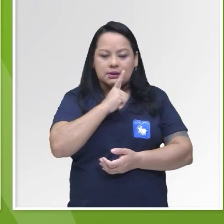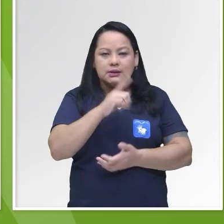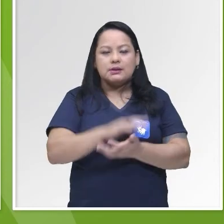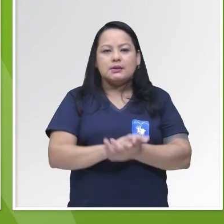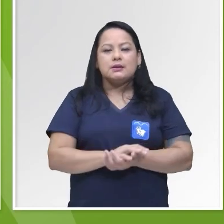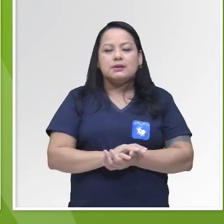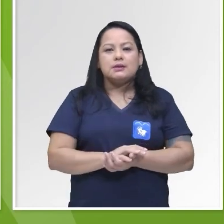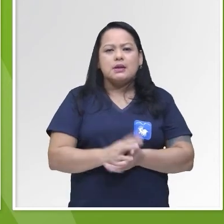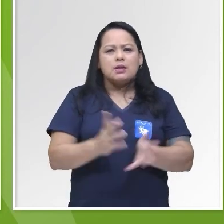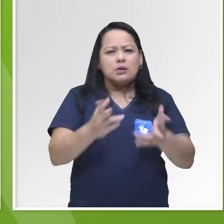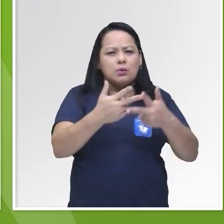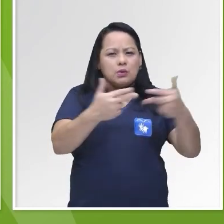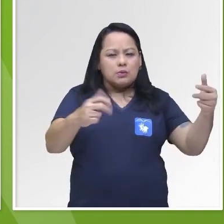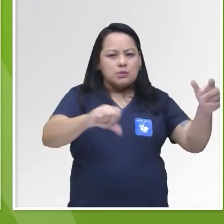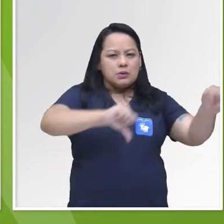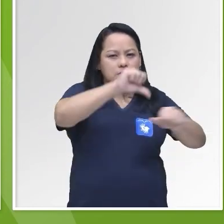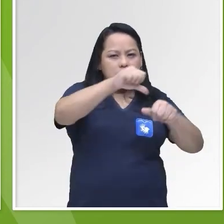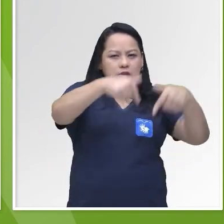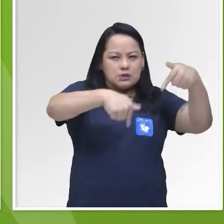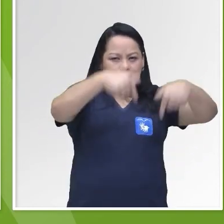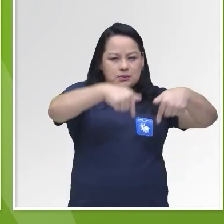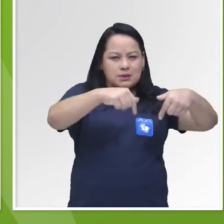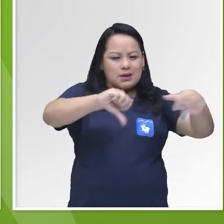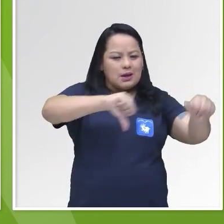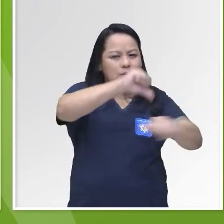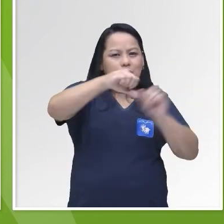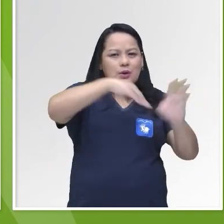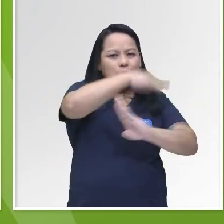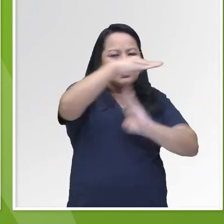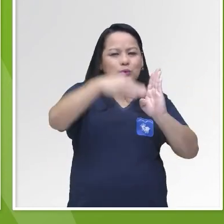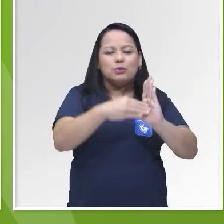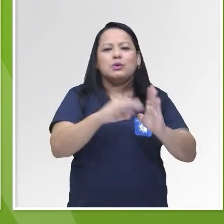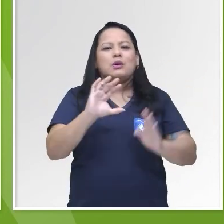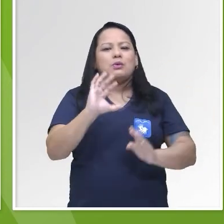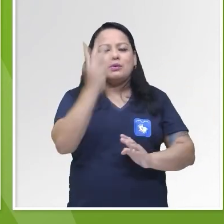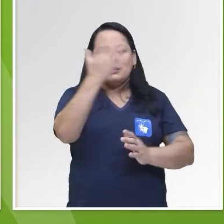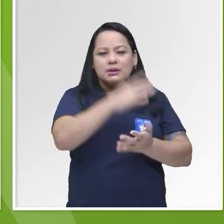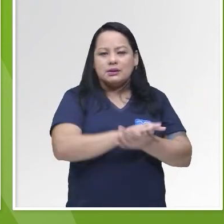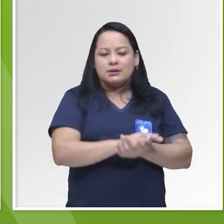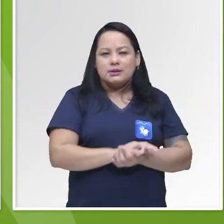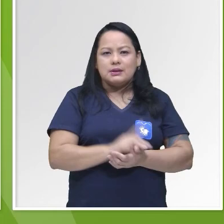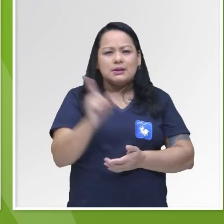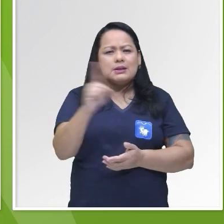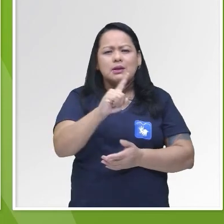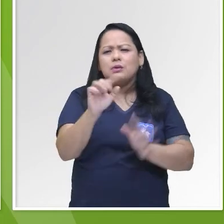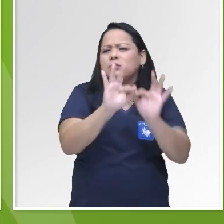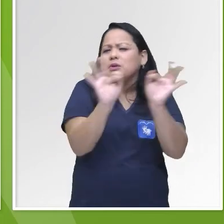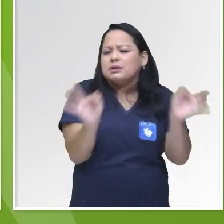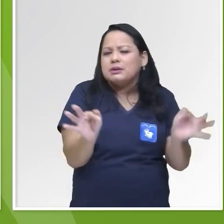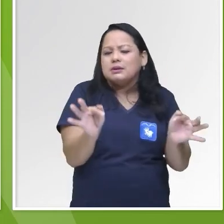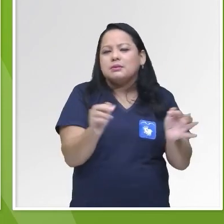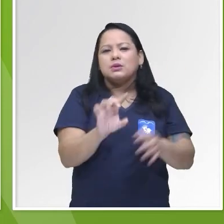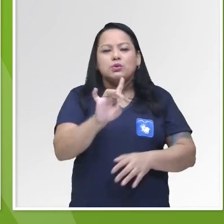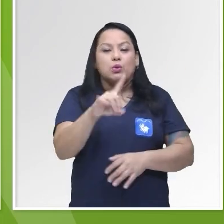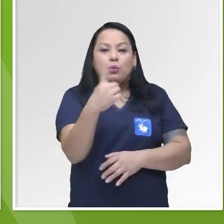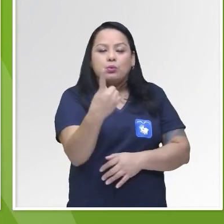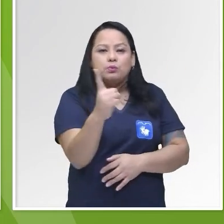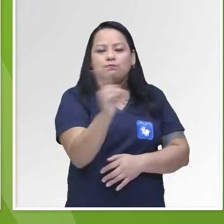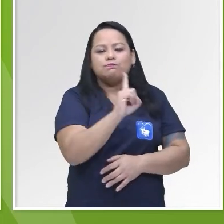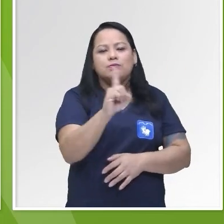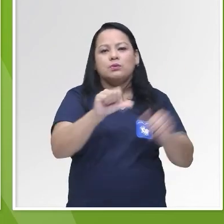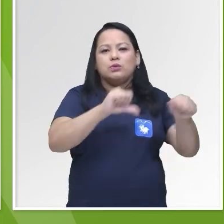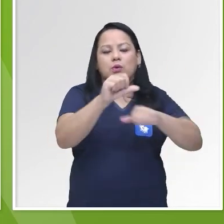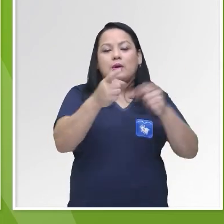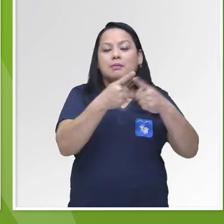de elementos é total, tá? Ela não é simples, né? É só um que troca,